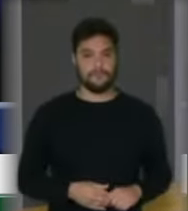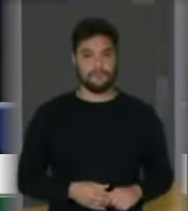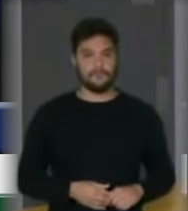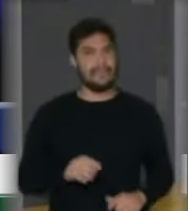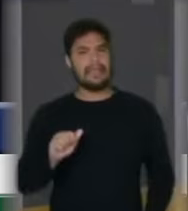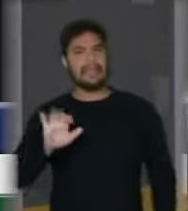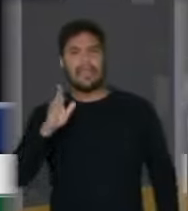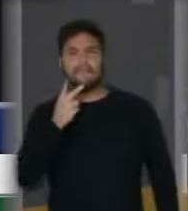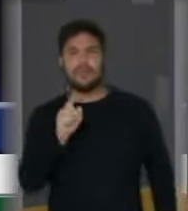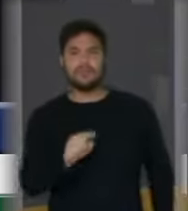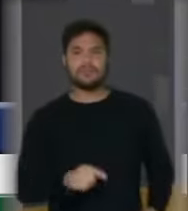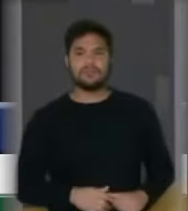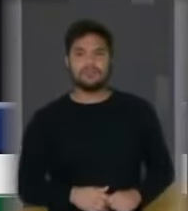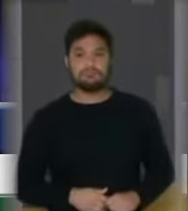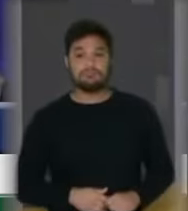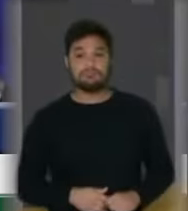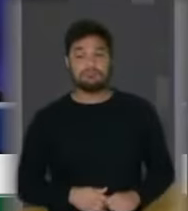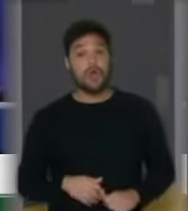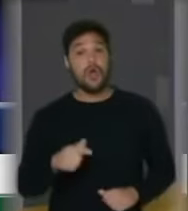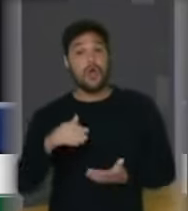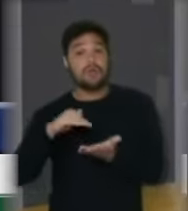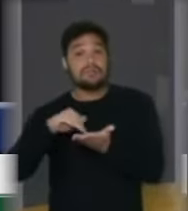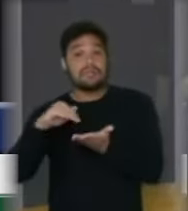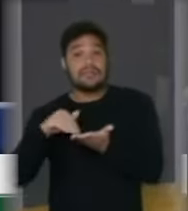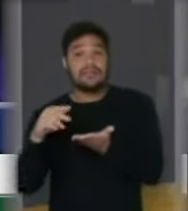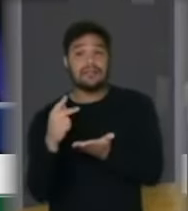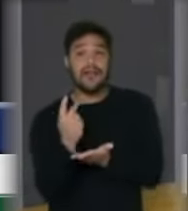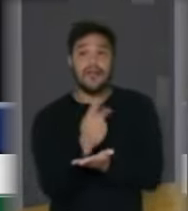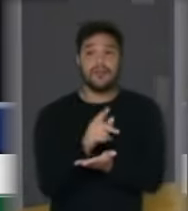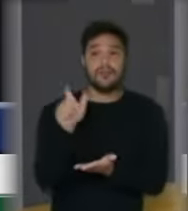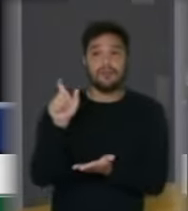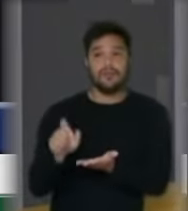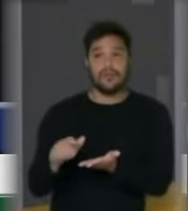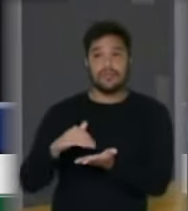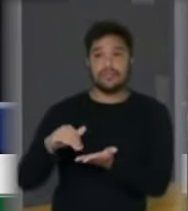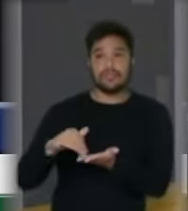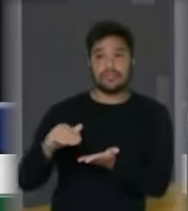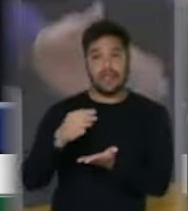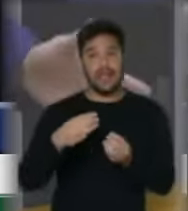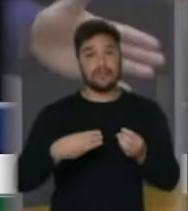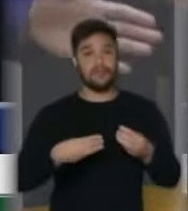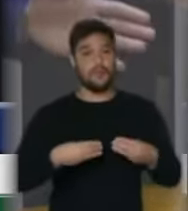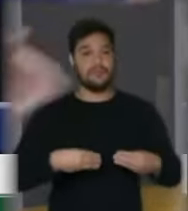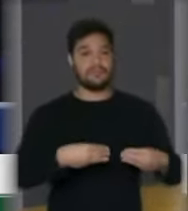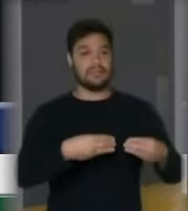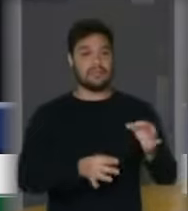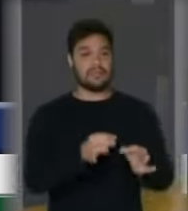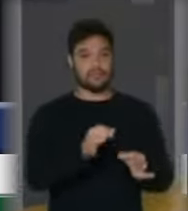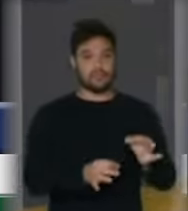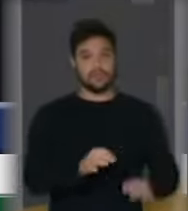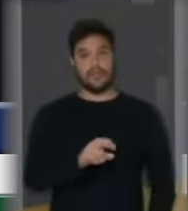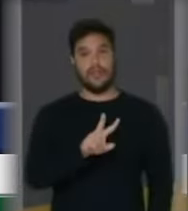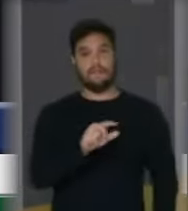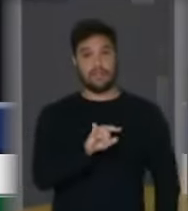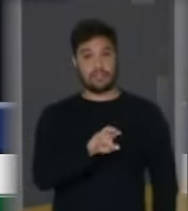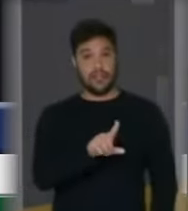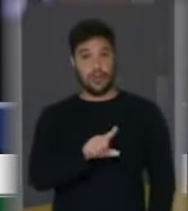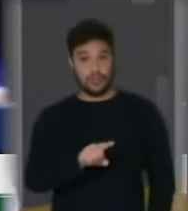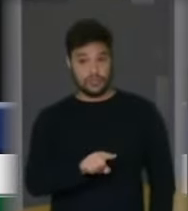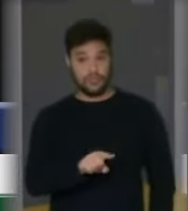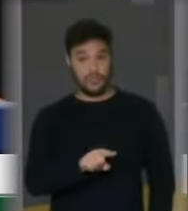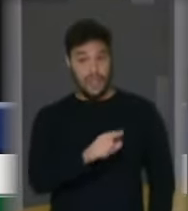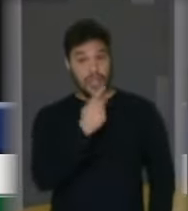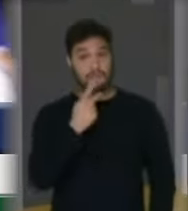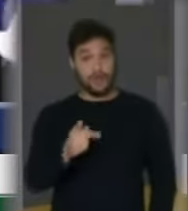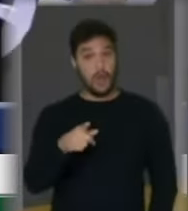isso foi o seu secretário, secretário do Ministério da Justiça, Wadir Damus. E ele disse que deveria se